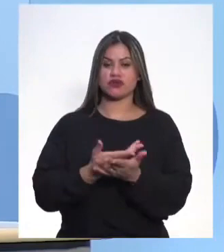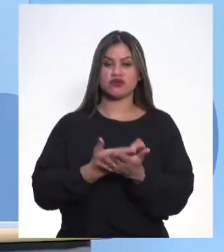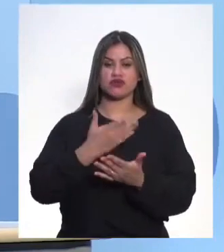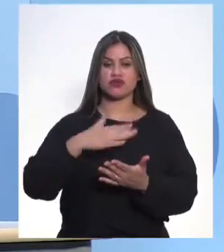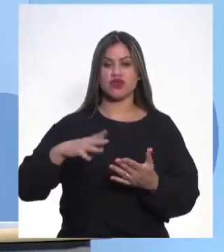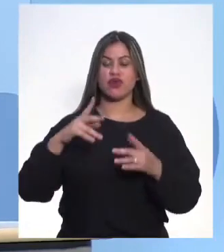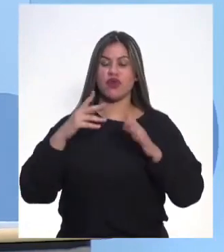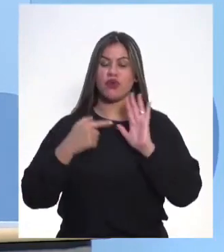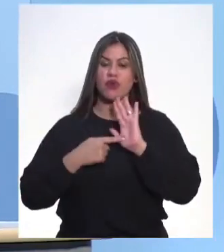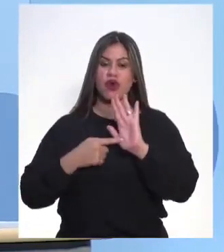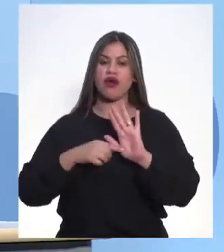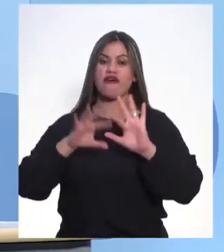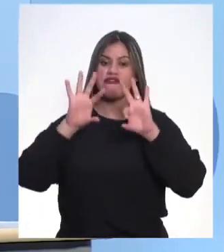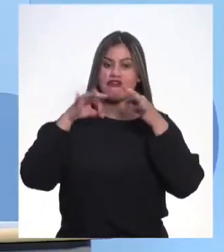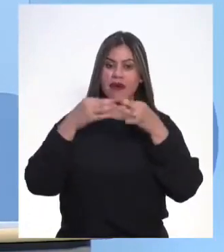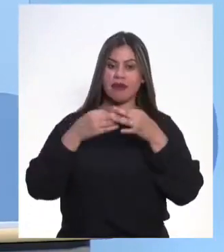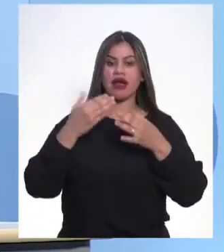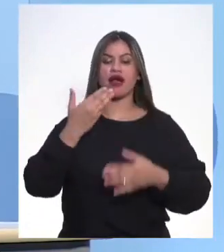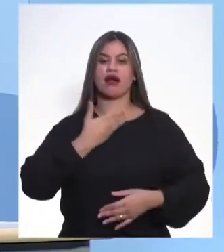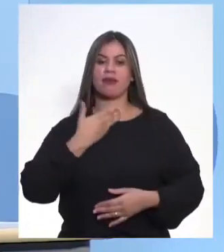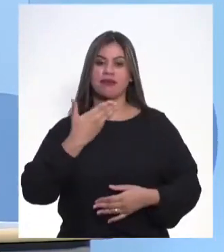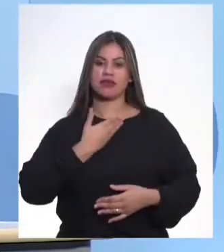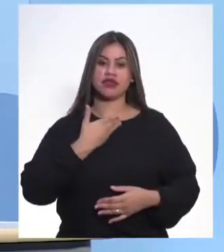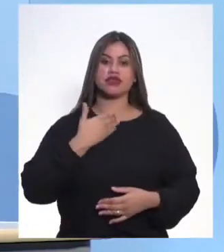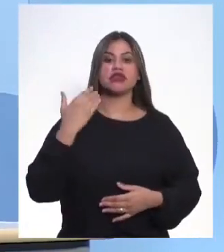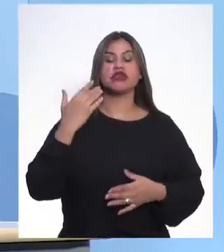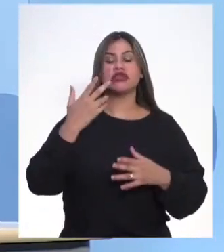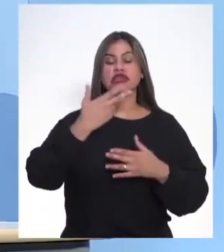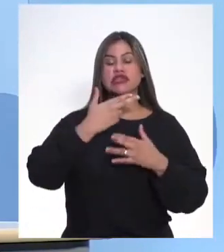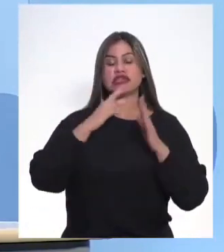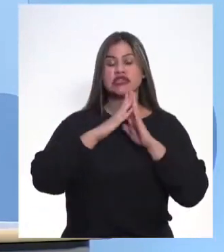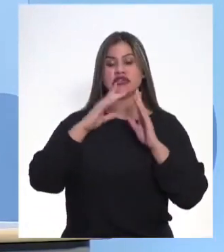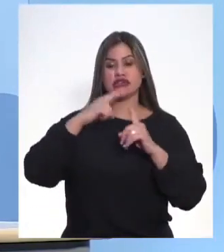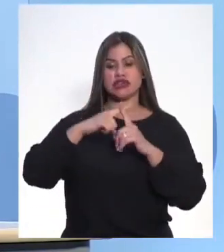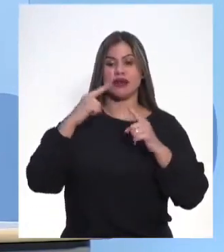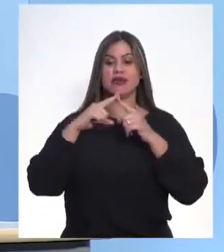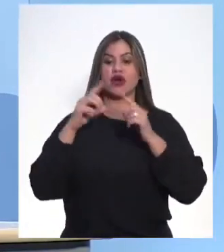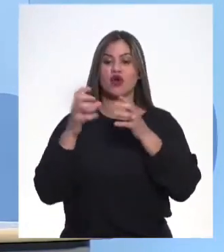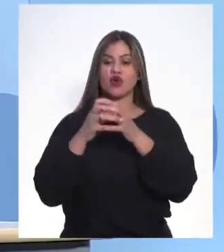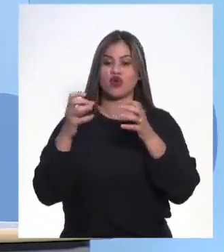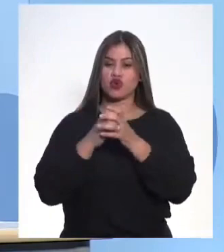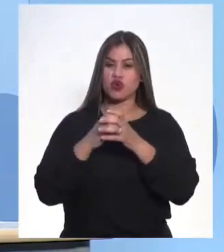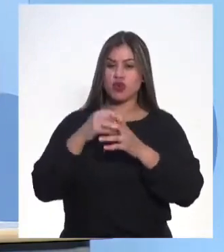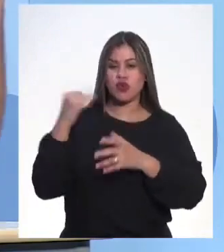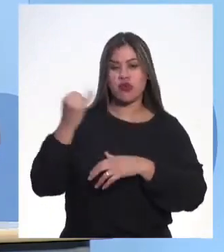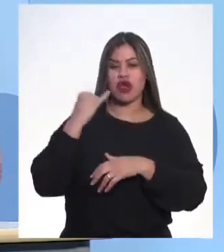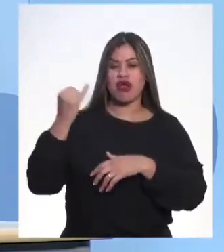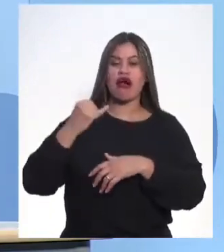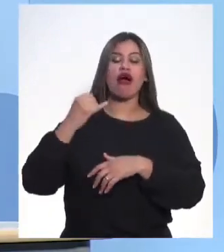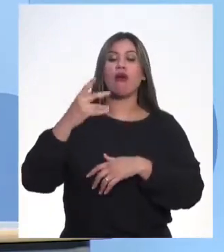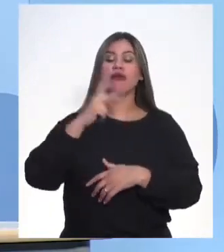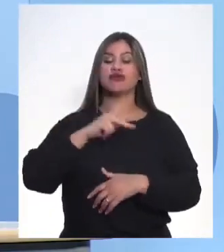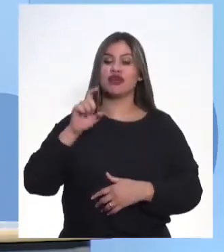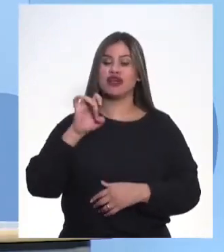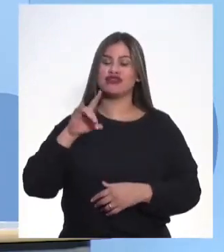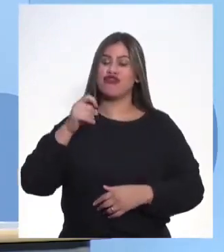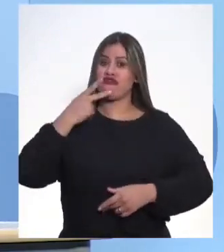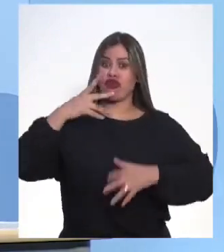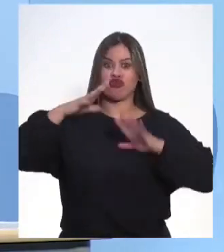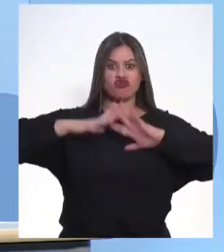a família, os amigos e a igreja como grupos importantes. O professor Ederson já chutou o pau da barraca, falou todos os grupos,